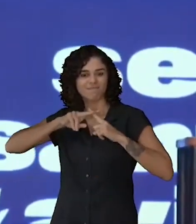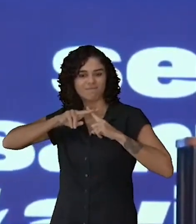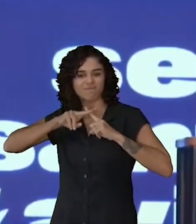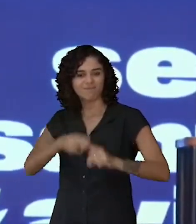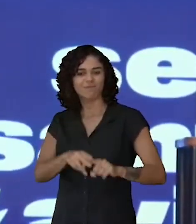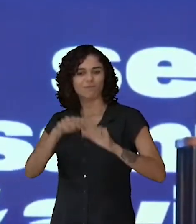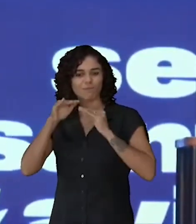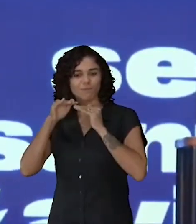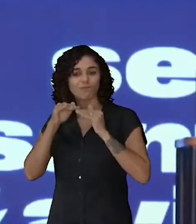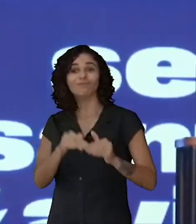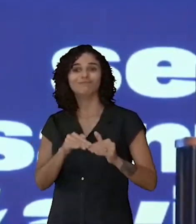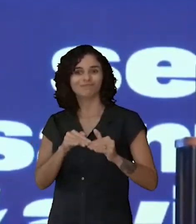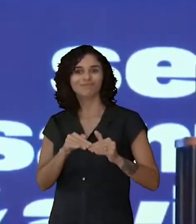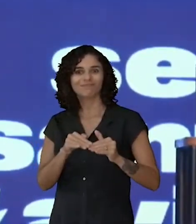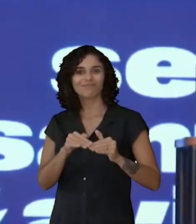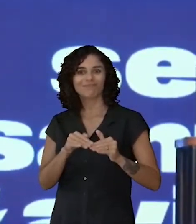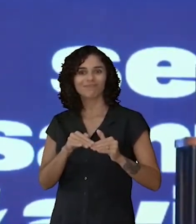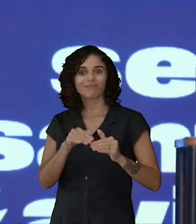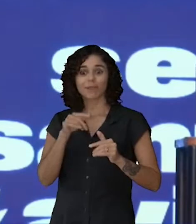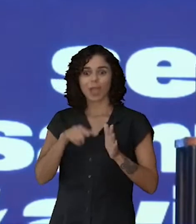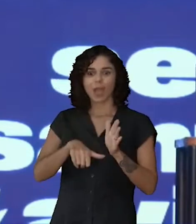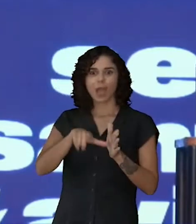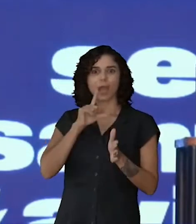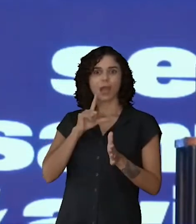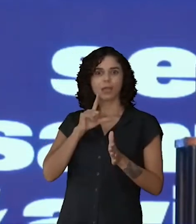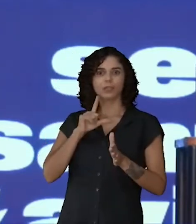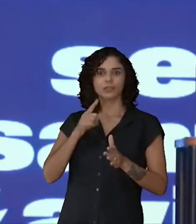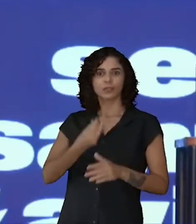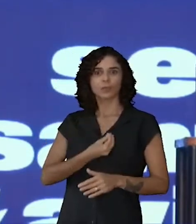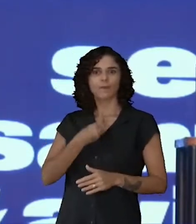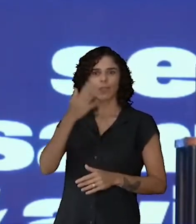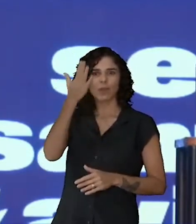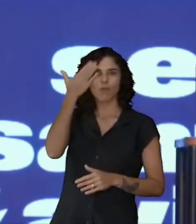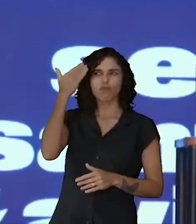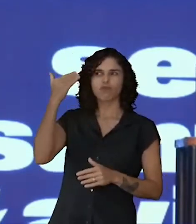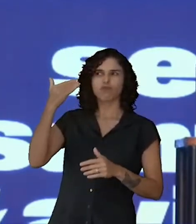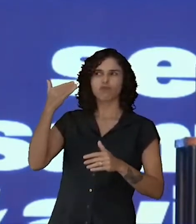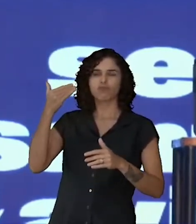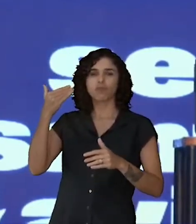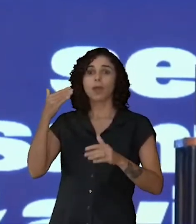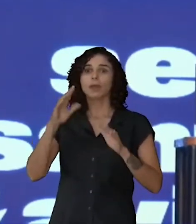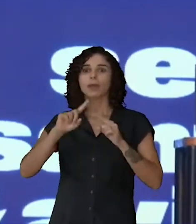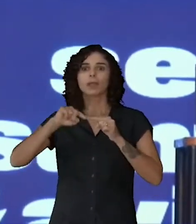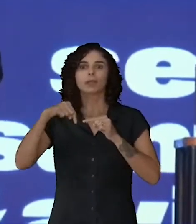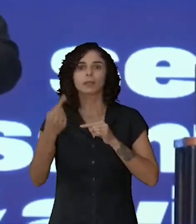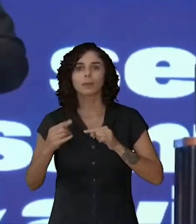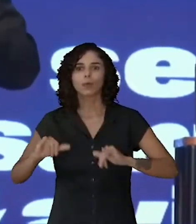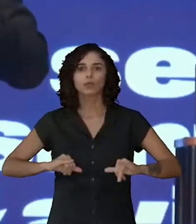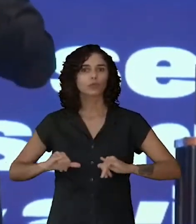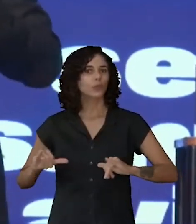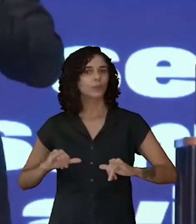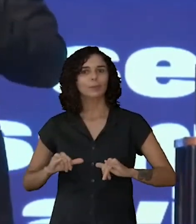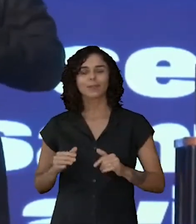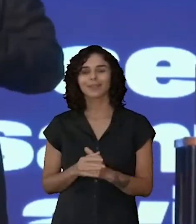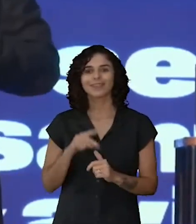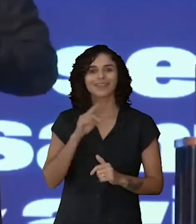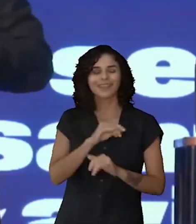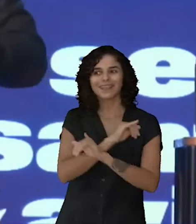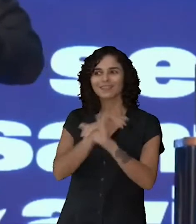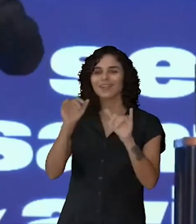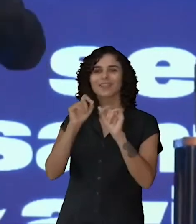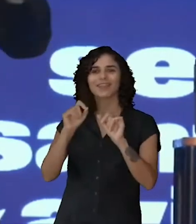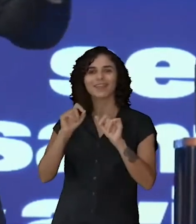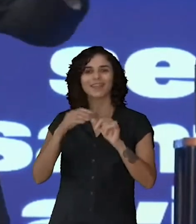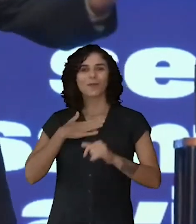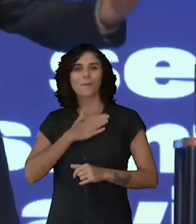de sucesso e recebeu uma vida de sofrimento. E ele diz, com prazer, com alegria,